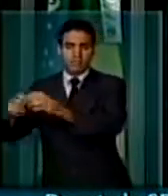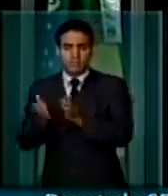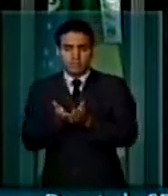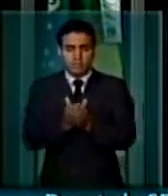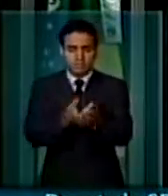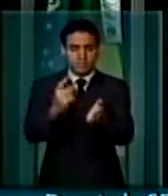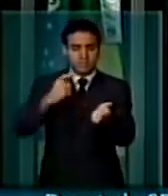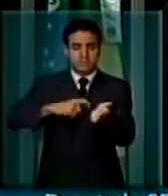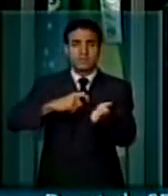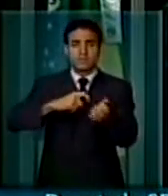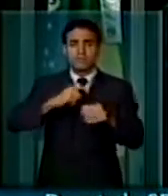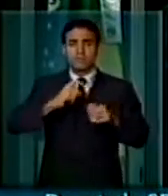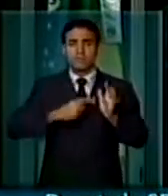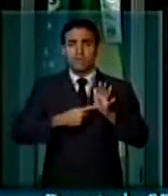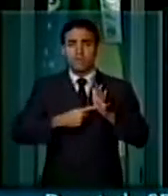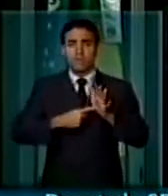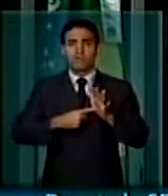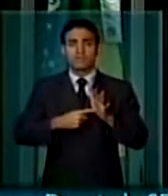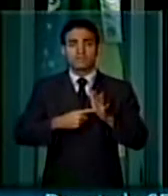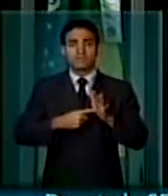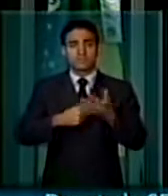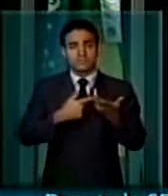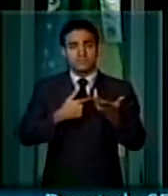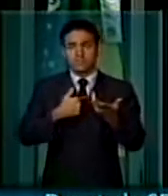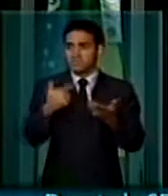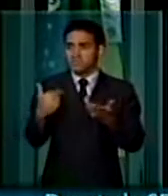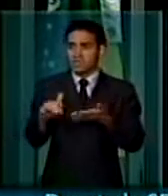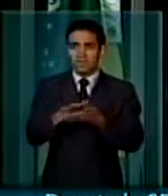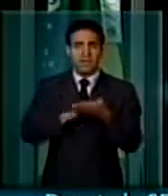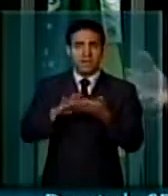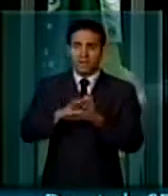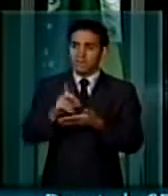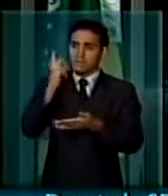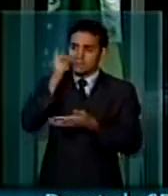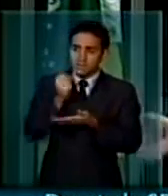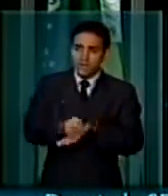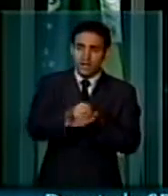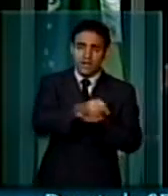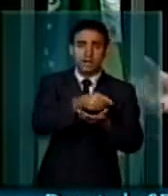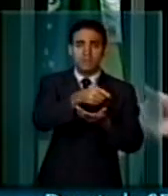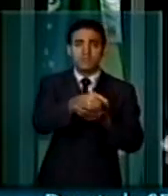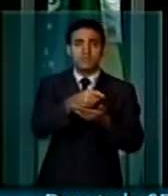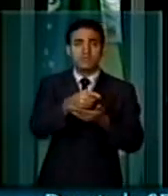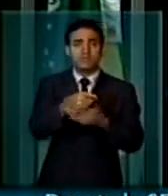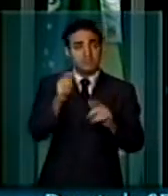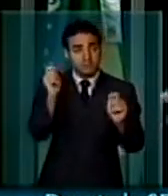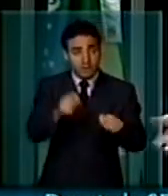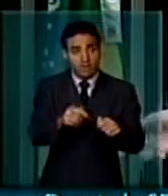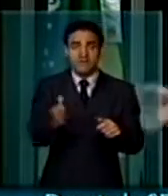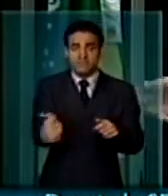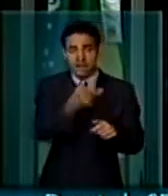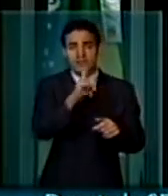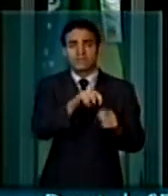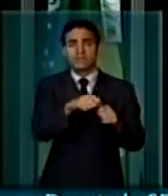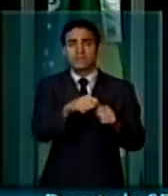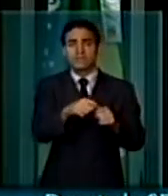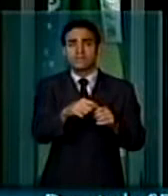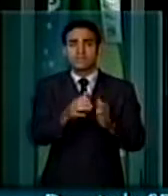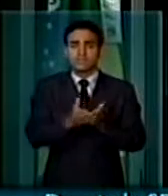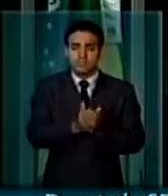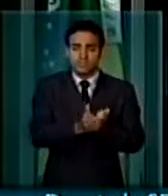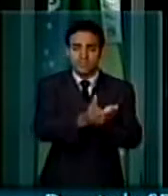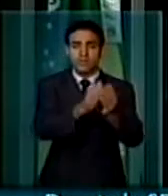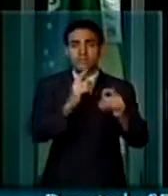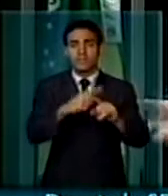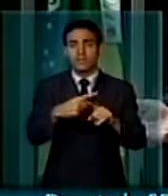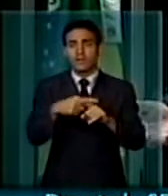eles marchassem ou navegassem rumo à embarcação que trazia brasileiros